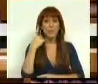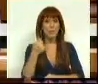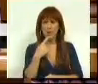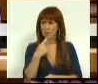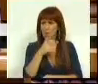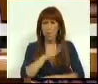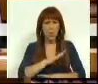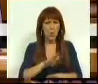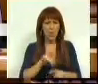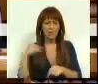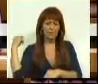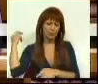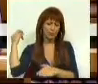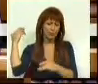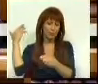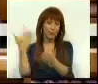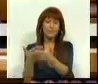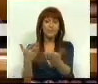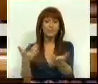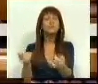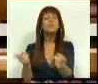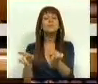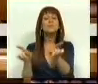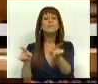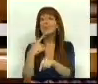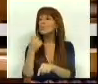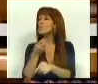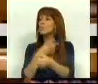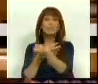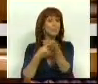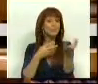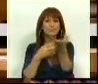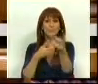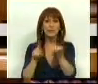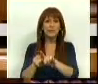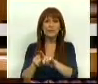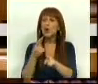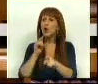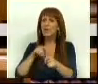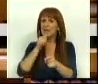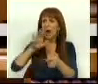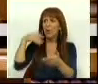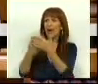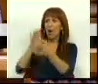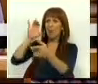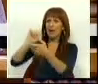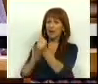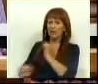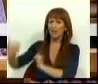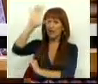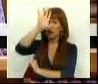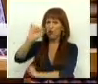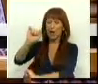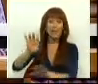demonstraram desastrosos ao longo dos anos e que levaram, inclusivamente, em muitos casos, à renacionalização da água, como